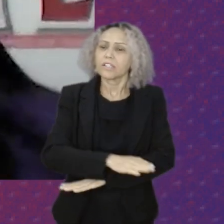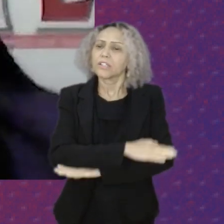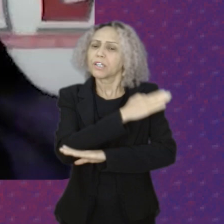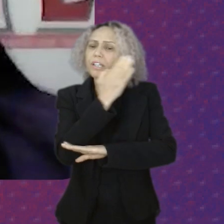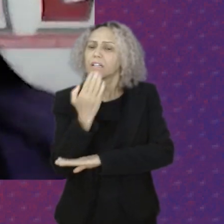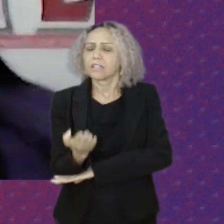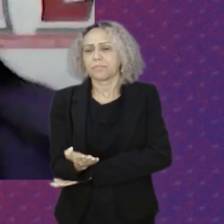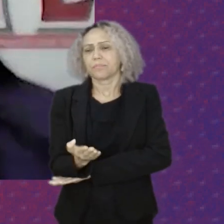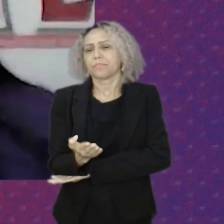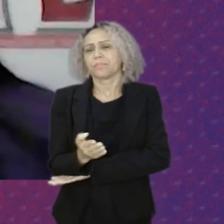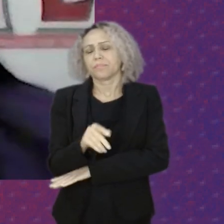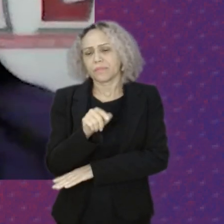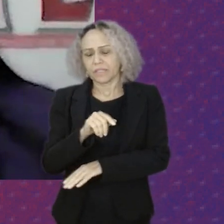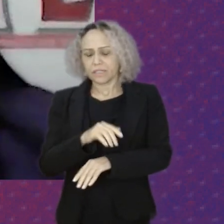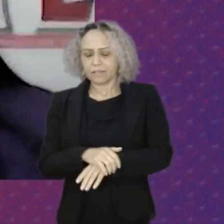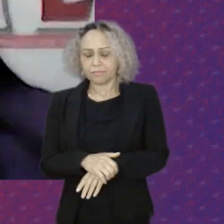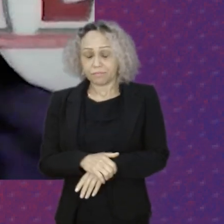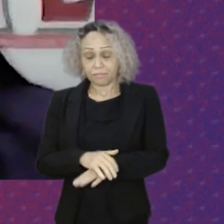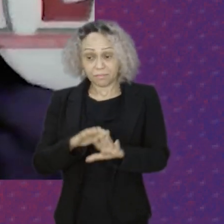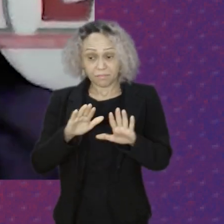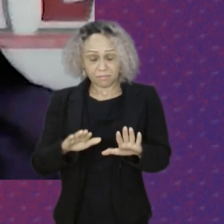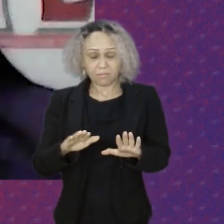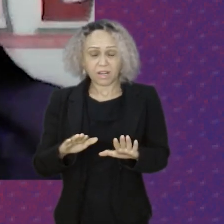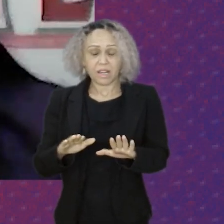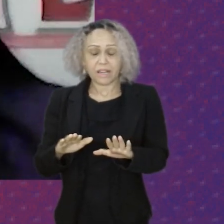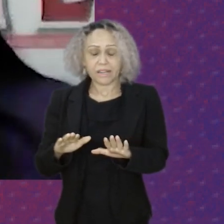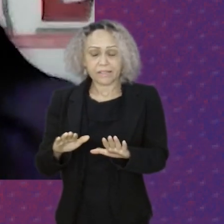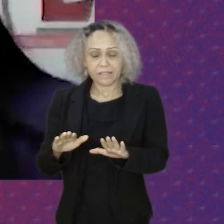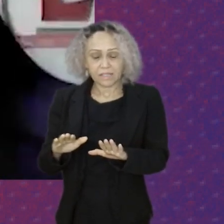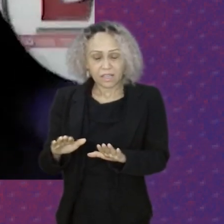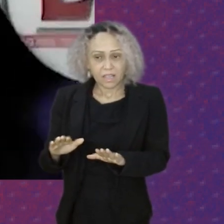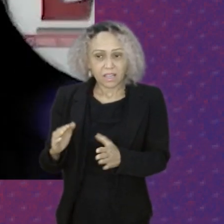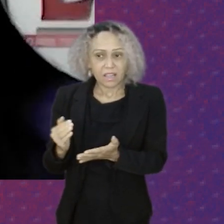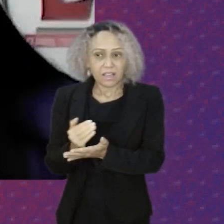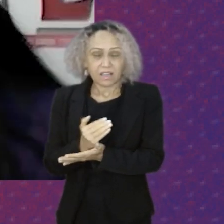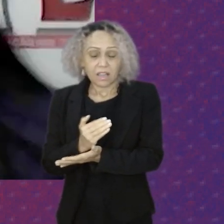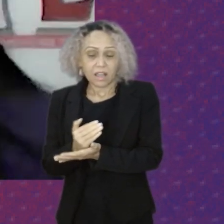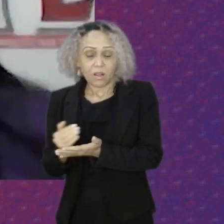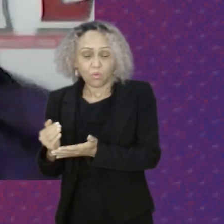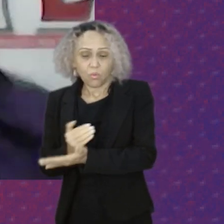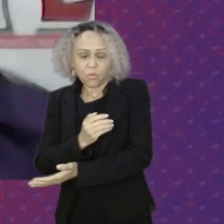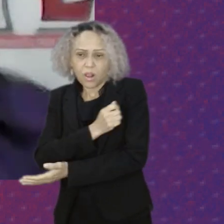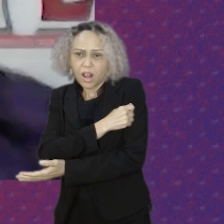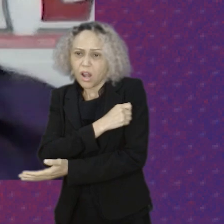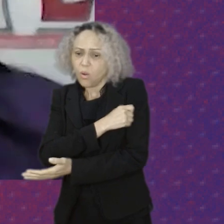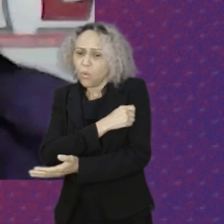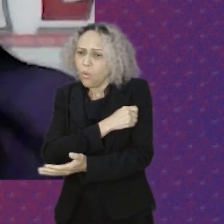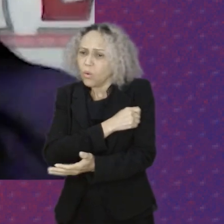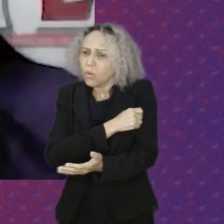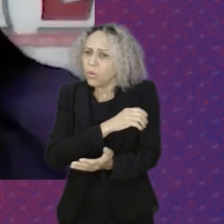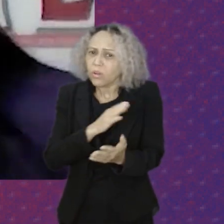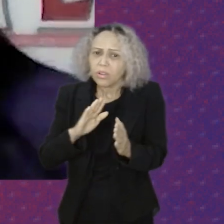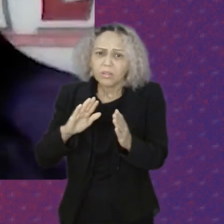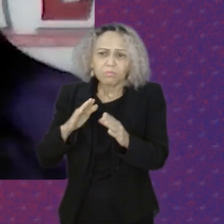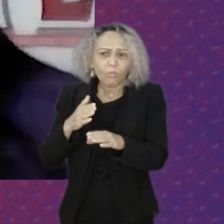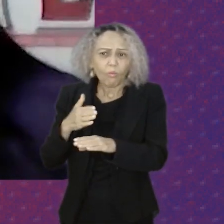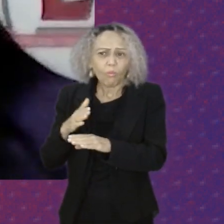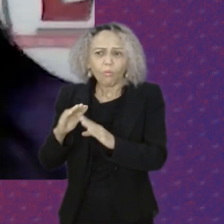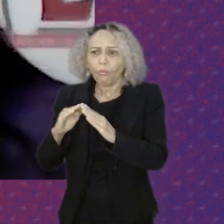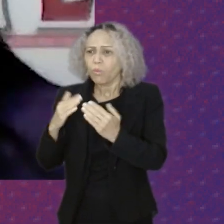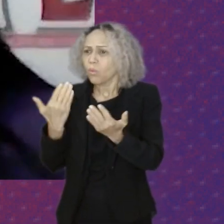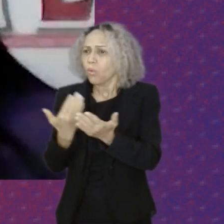nem sequer escola tem, e as que tinham foram fechadas, então eles não estão sendo